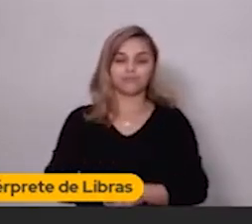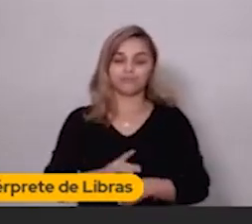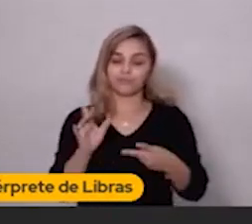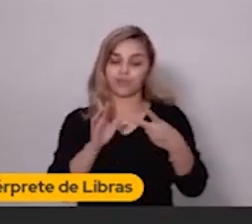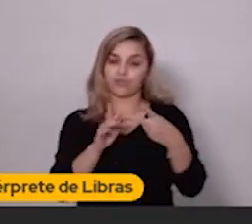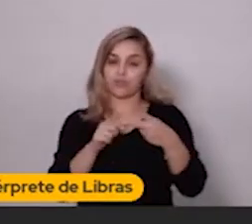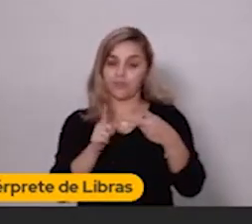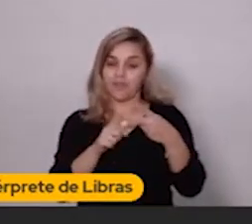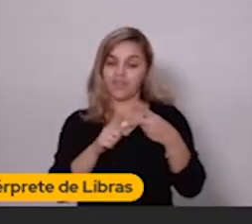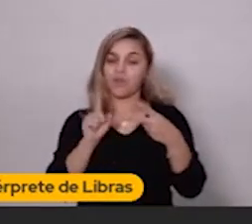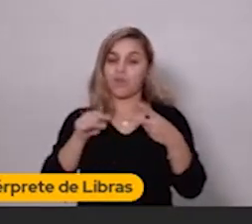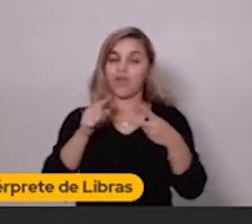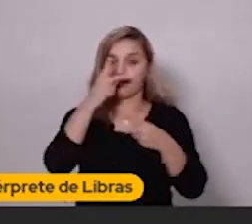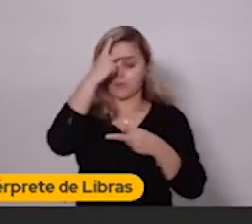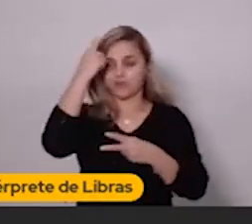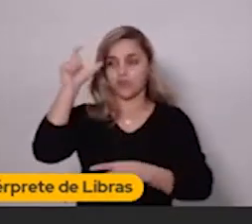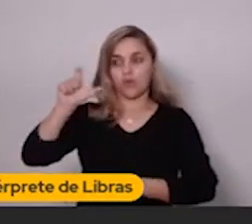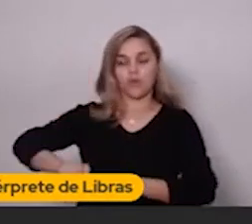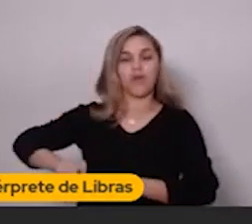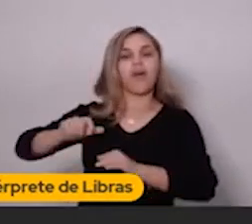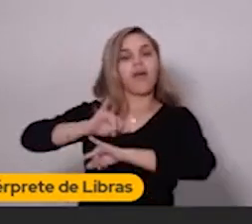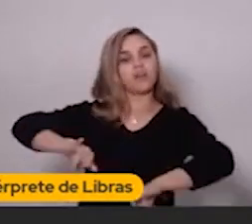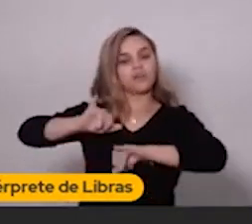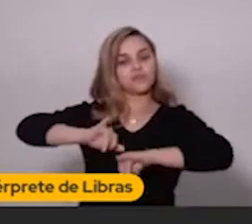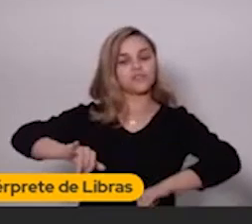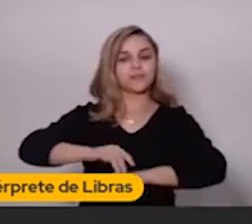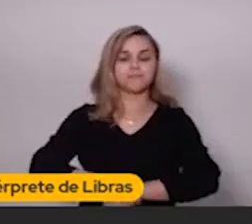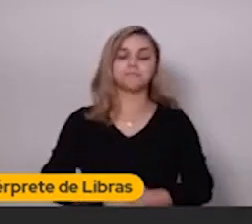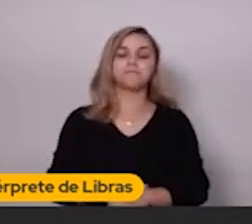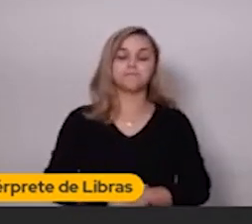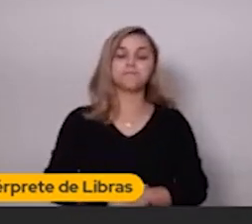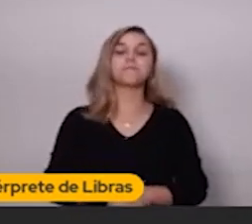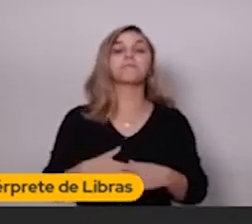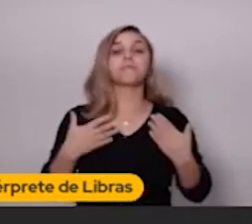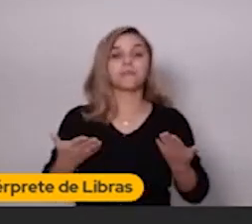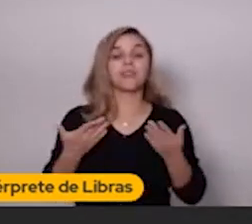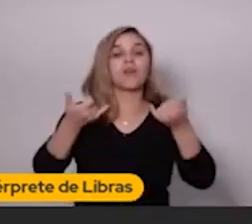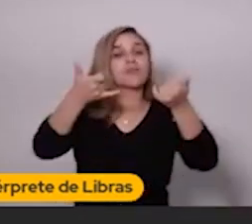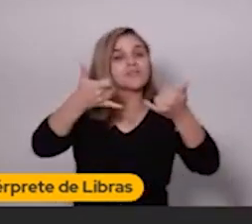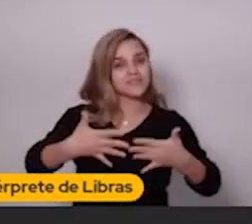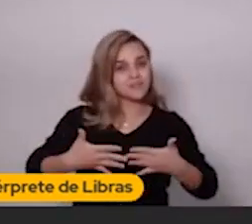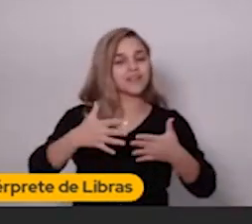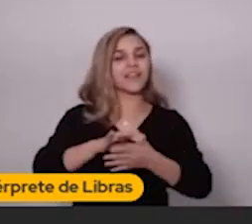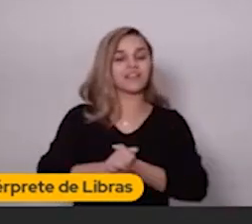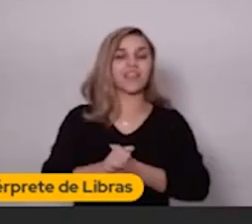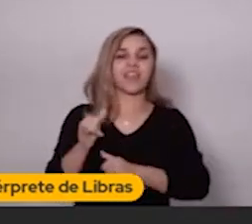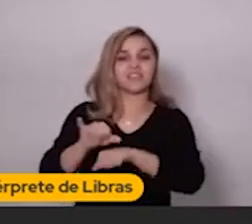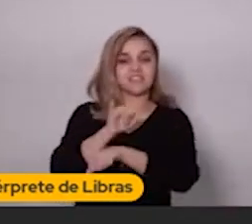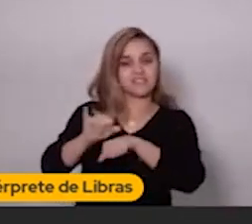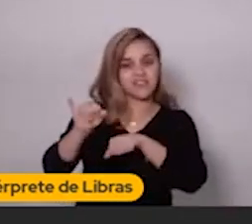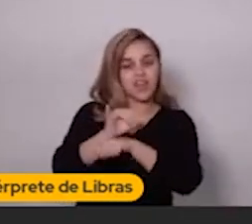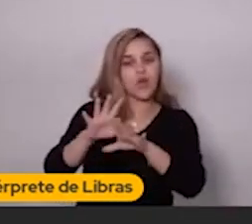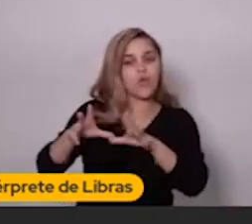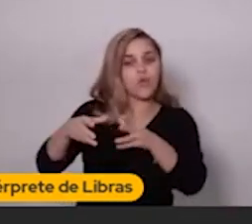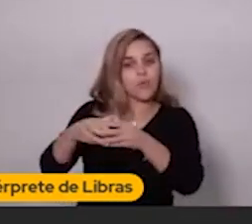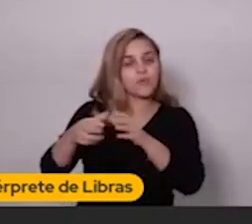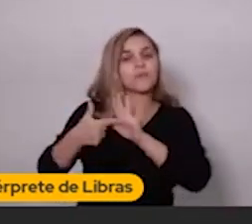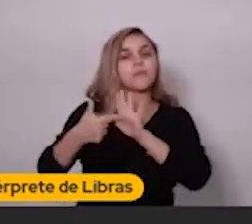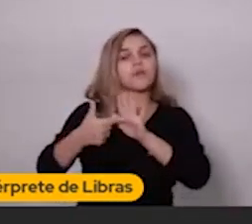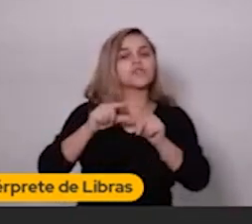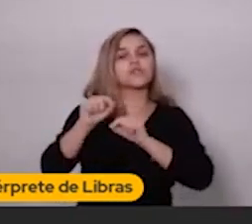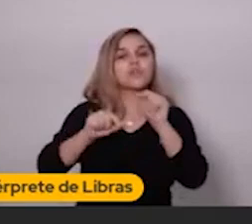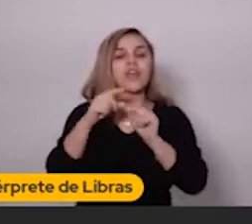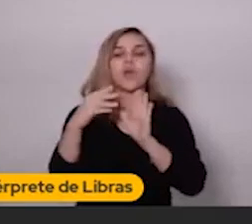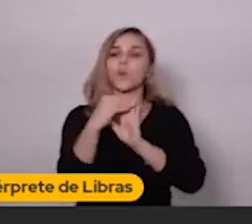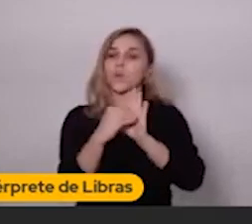hoje, mas é bom saber que existe, né? Então, como eu comentei, as diretrizes de comunidade, elas definem que tipo de